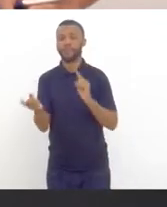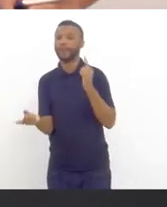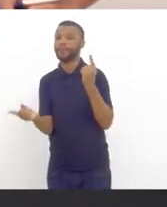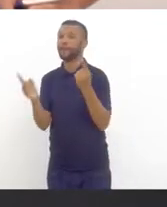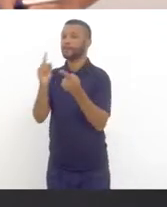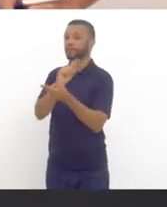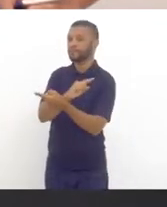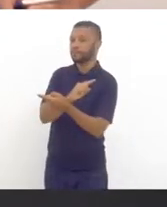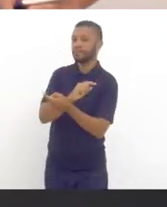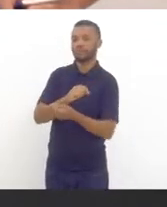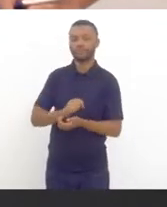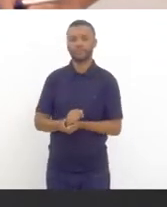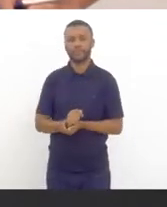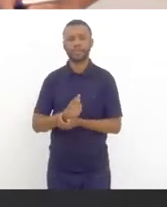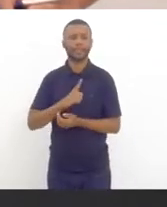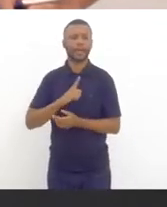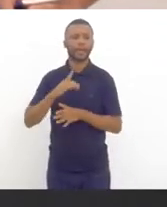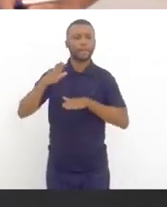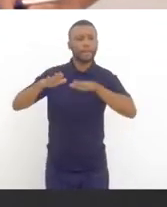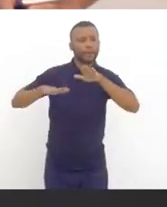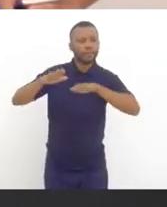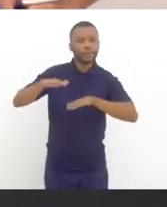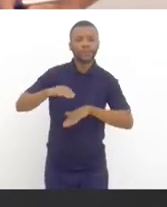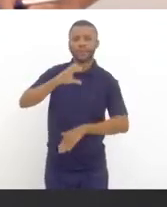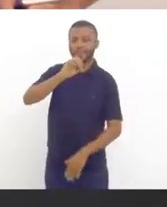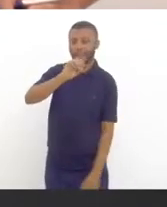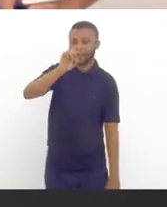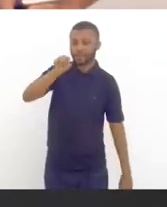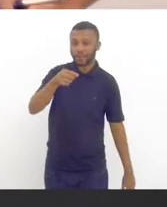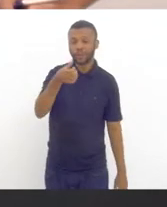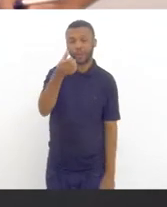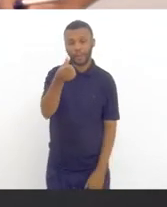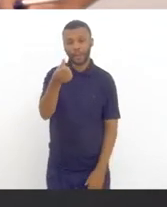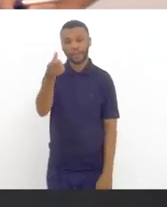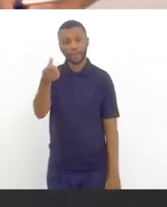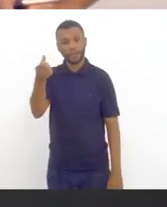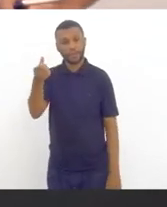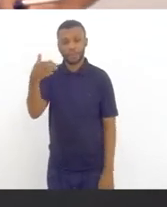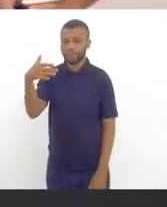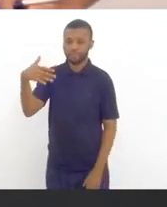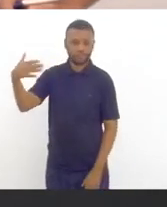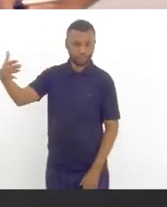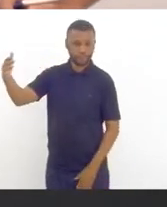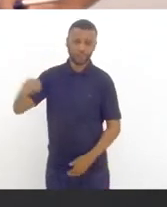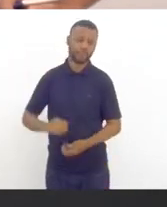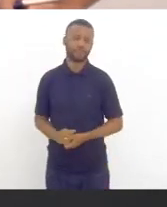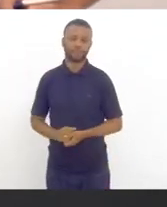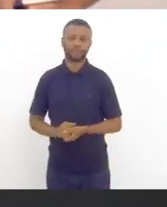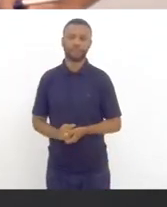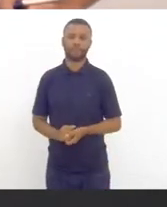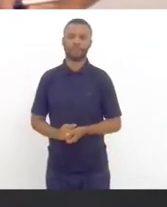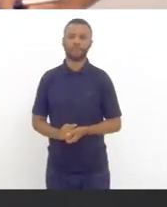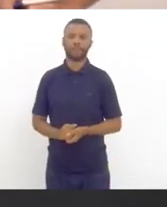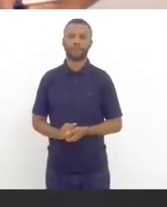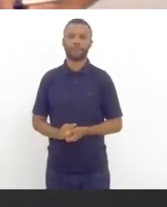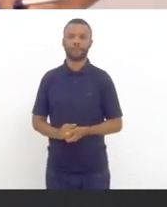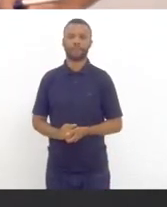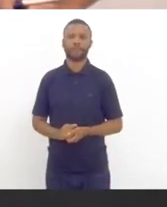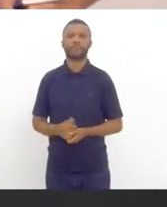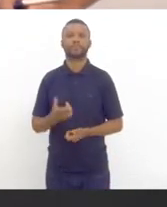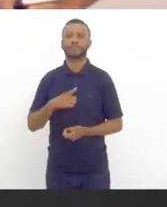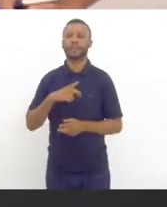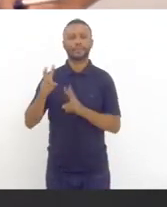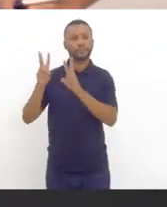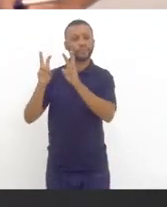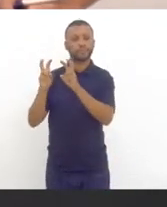uma relação de 0,666, por aí. Né? Bom, então tem aí essa questão